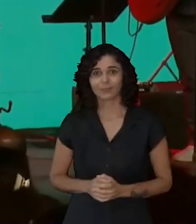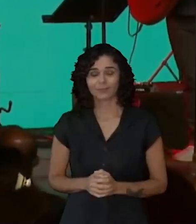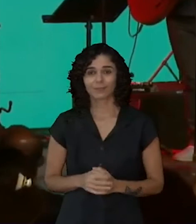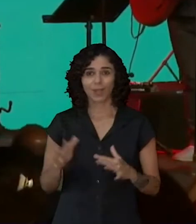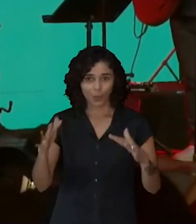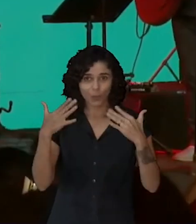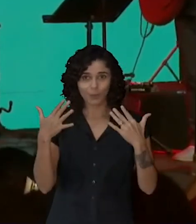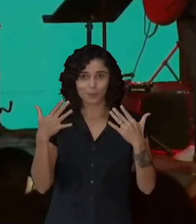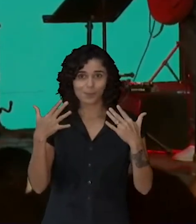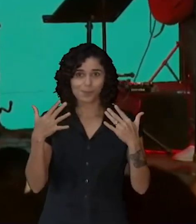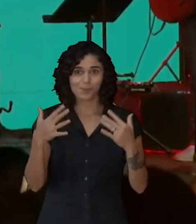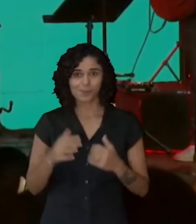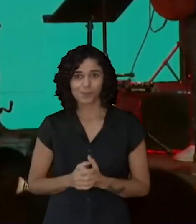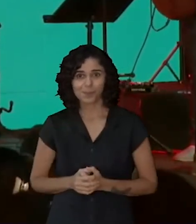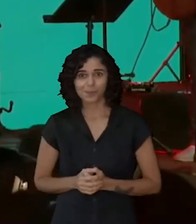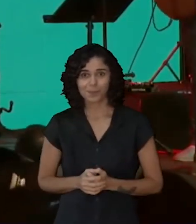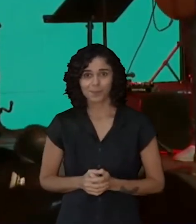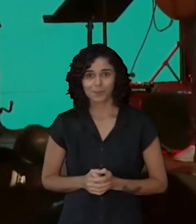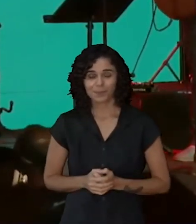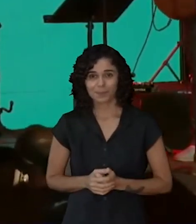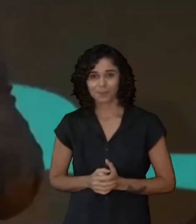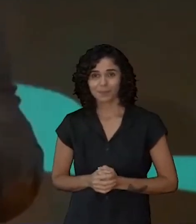mim.